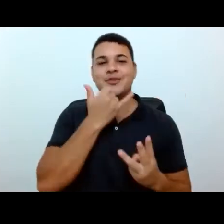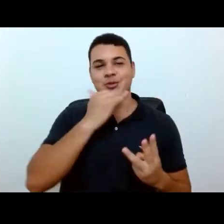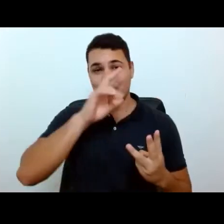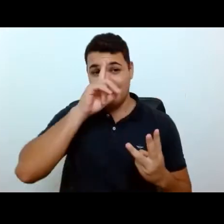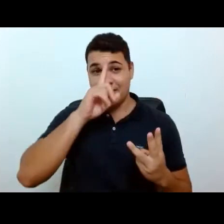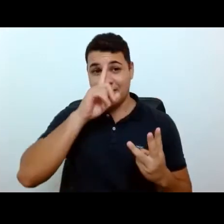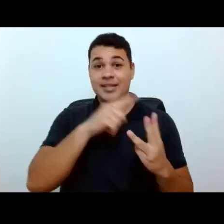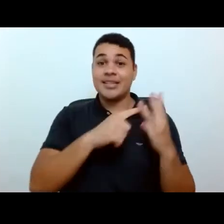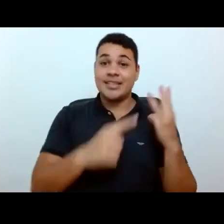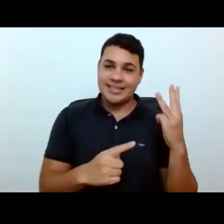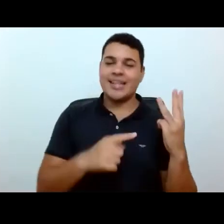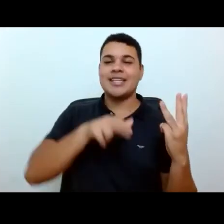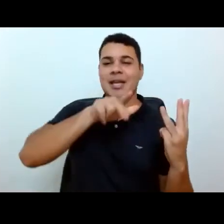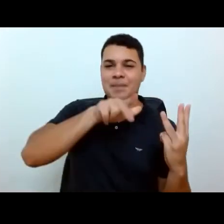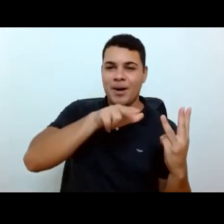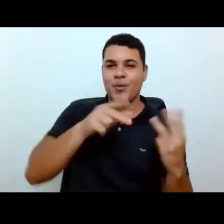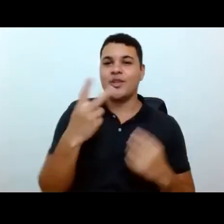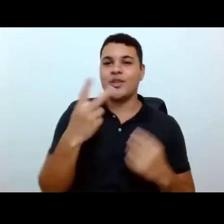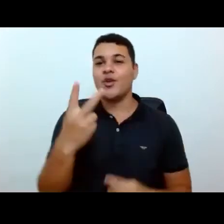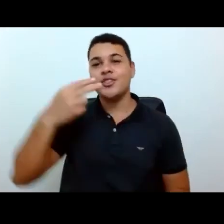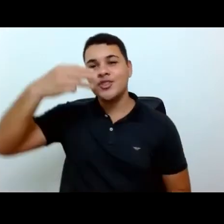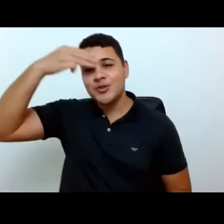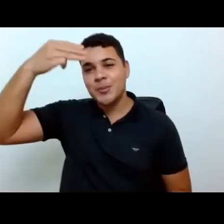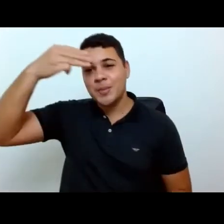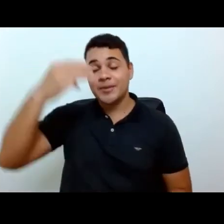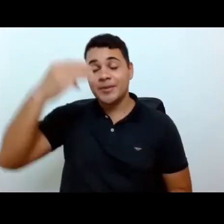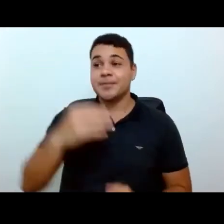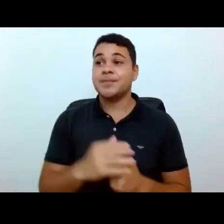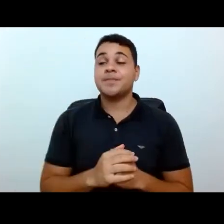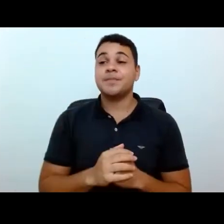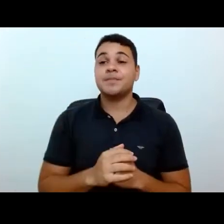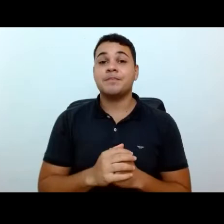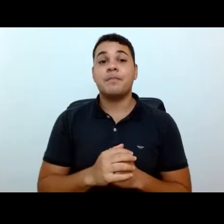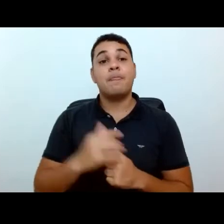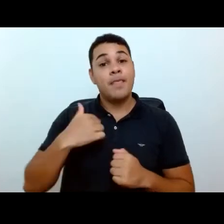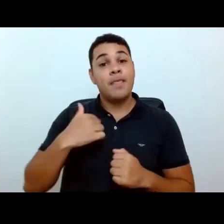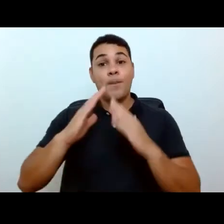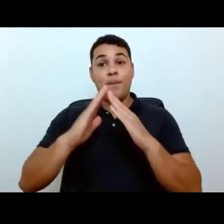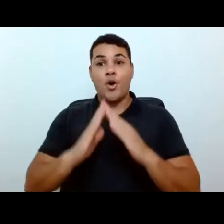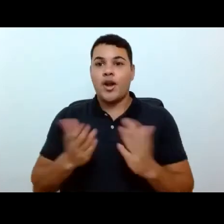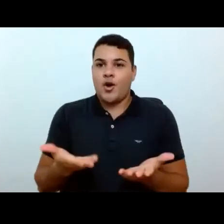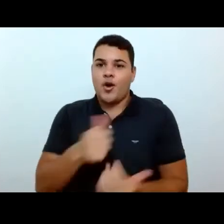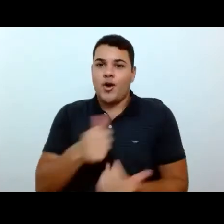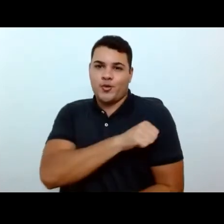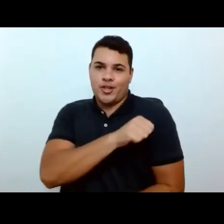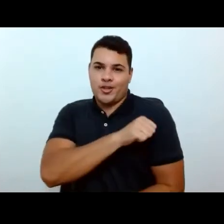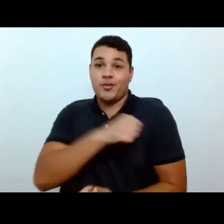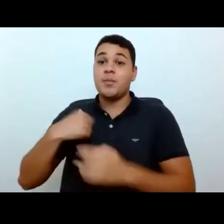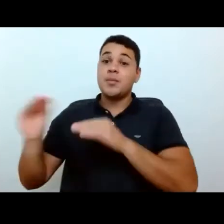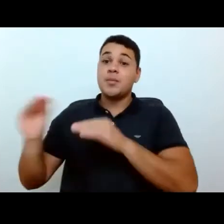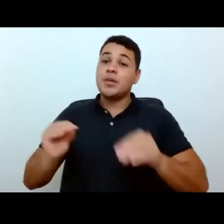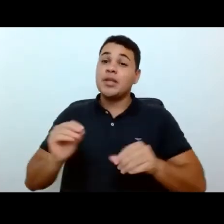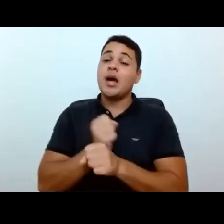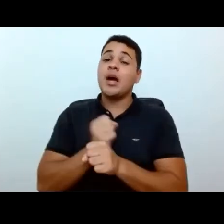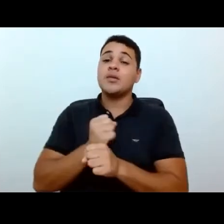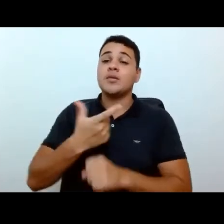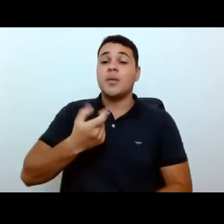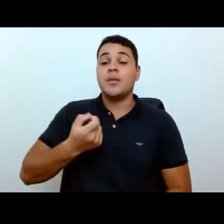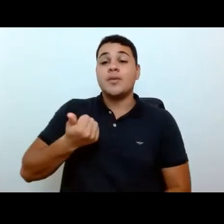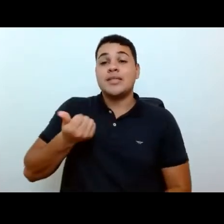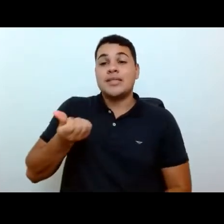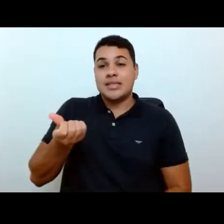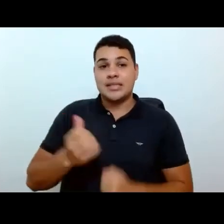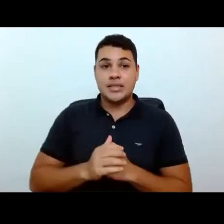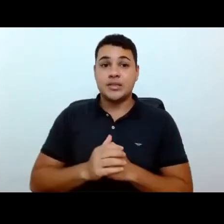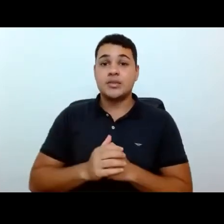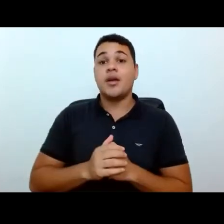e 2 sobrinhos, né? E, enfim, moro no Rio de Janeiro desde 2016, estudei em